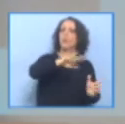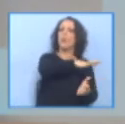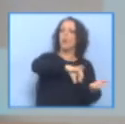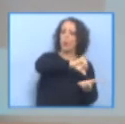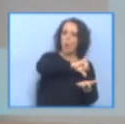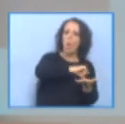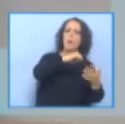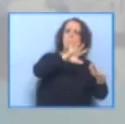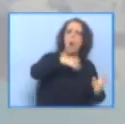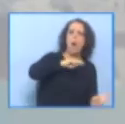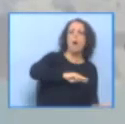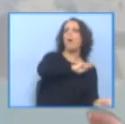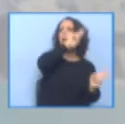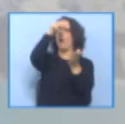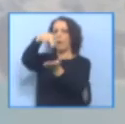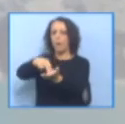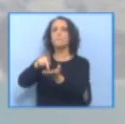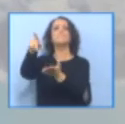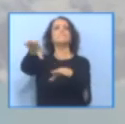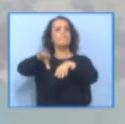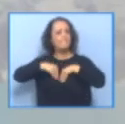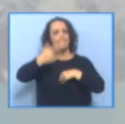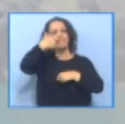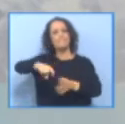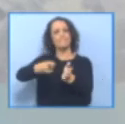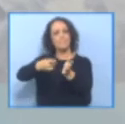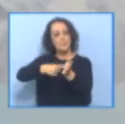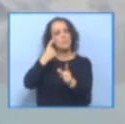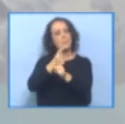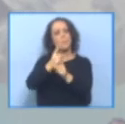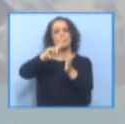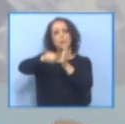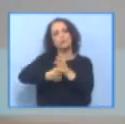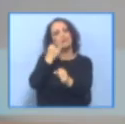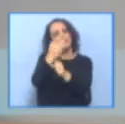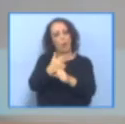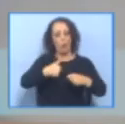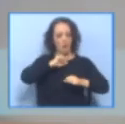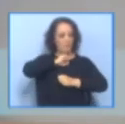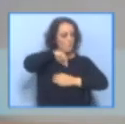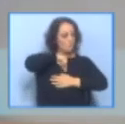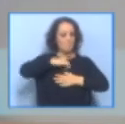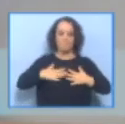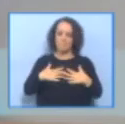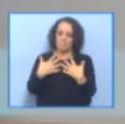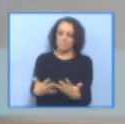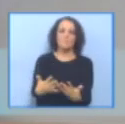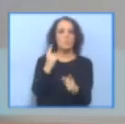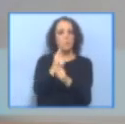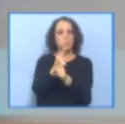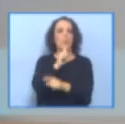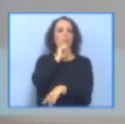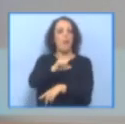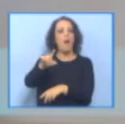ser necessária e consigo abraçar outros projetos e consigo dar um pouco de mim, um pouco de voluntariado também.